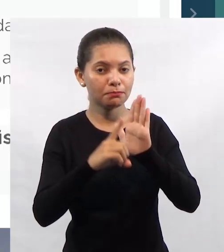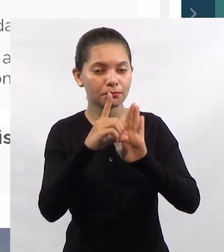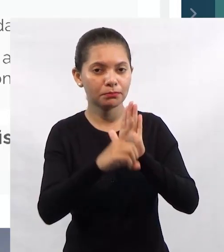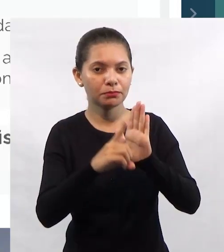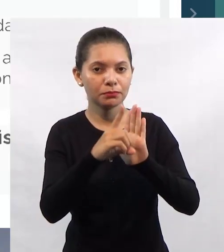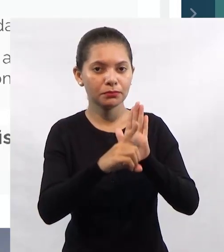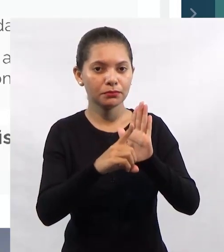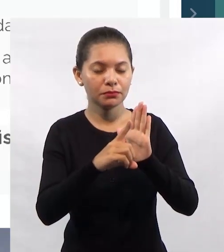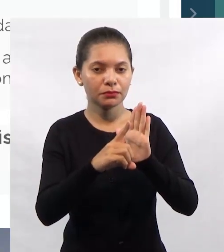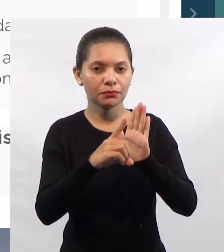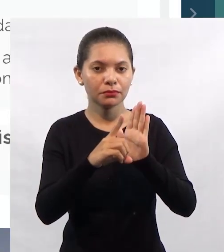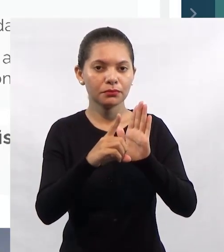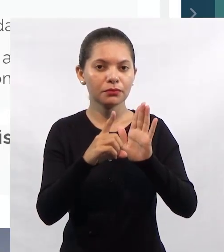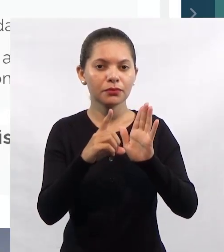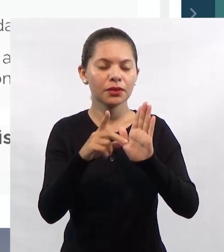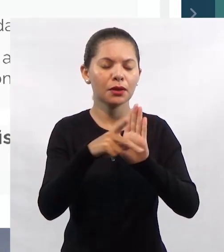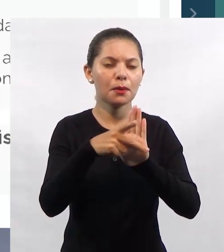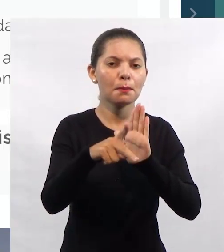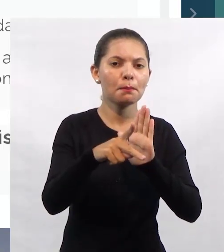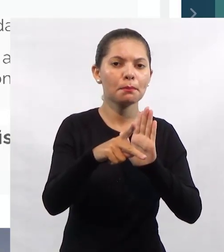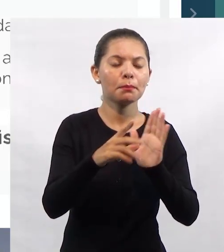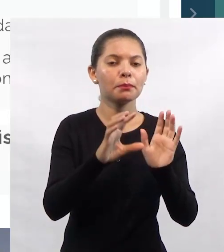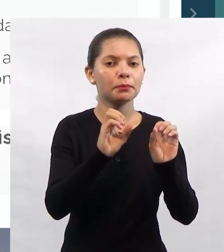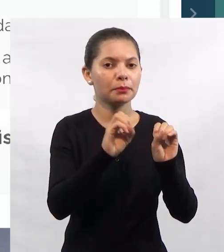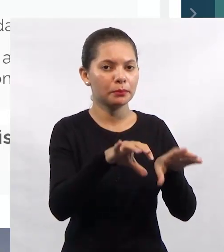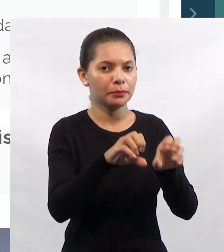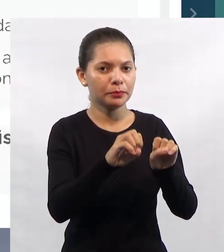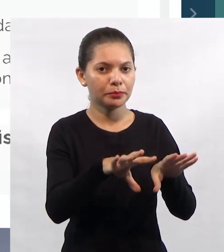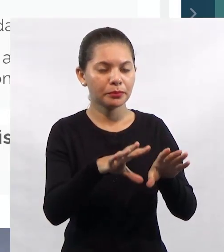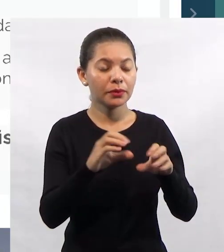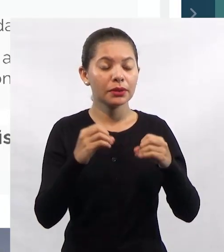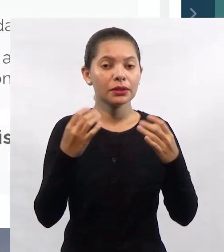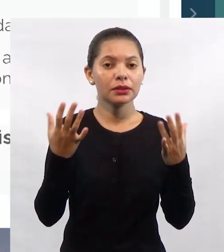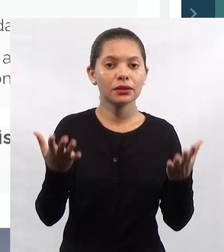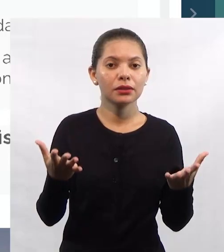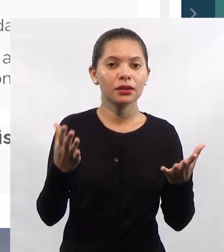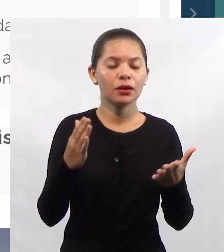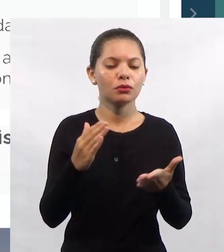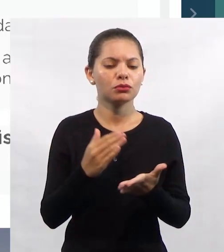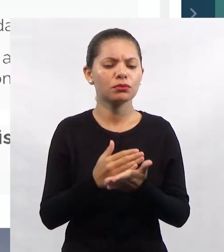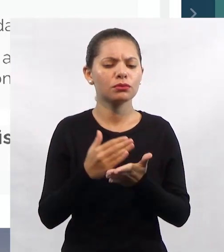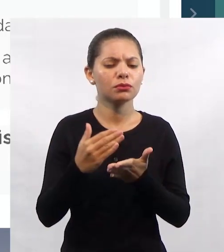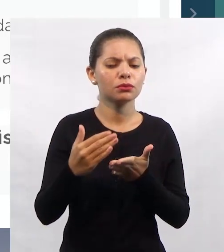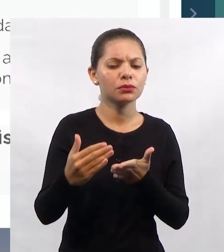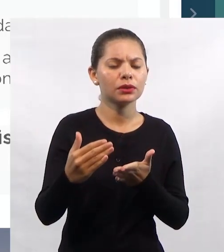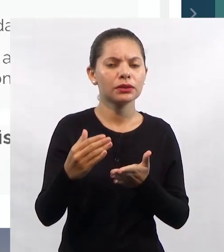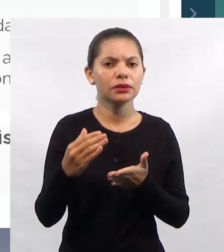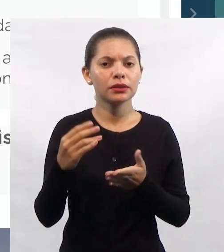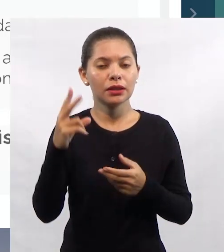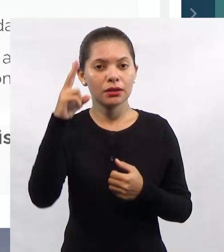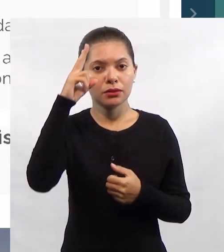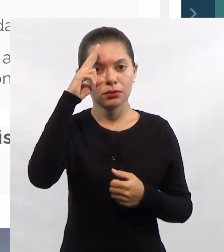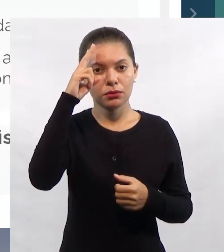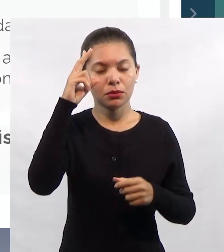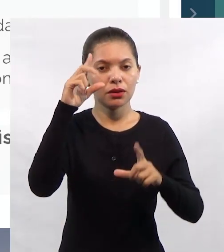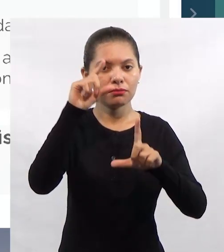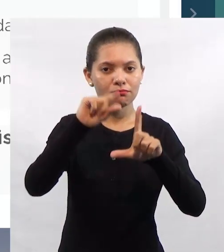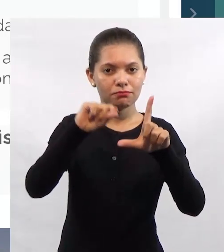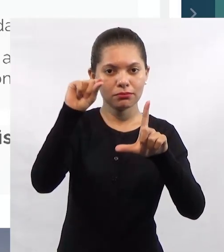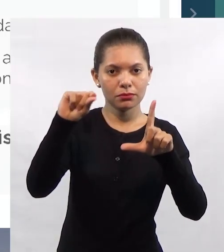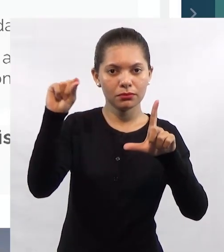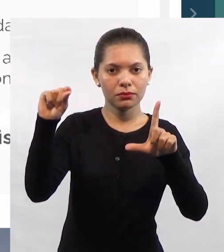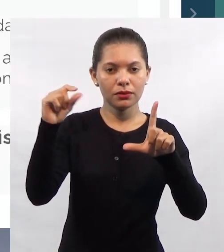as diretrizes operacionais para a educação de jovens e adultos. Então, durante a história, a gente tem